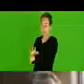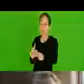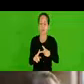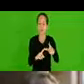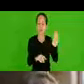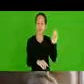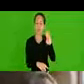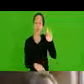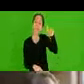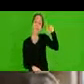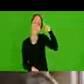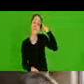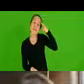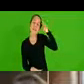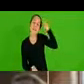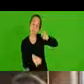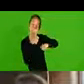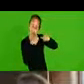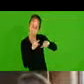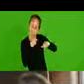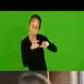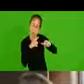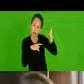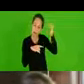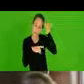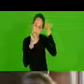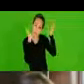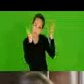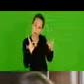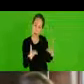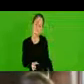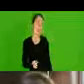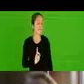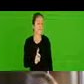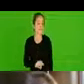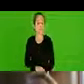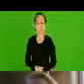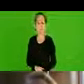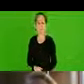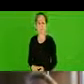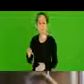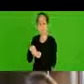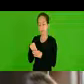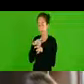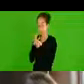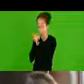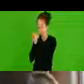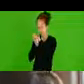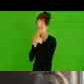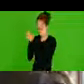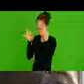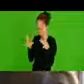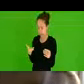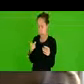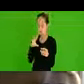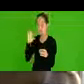interpretar, analisar tal complexidade. Isso, ele foi identificando e ele foi problematizando, né? Isso